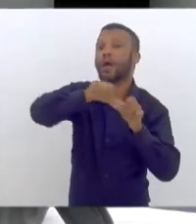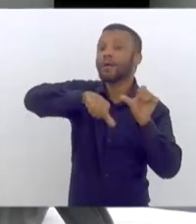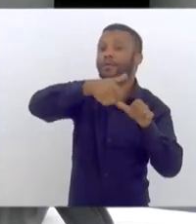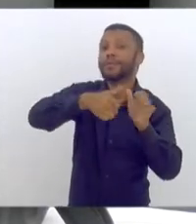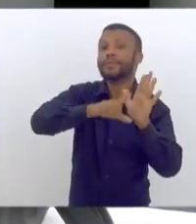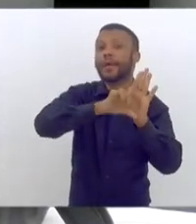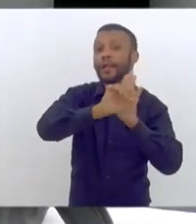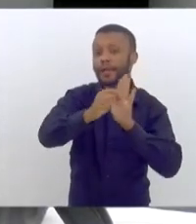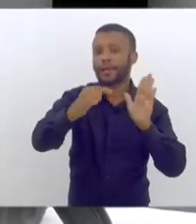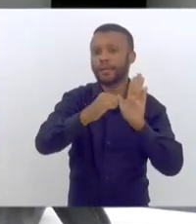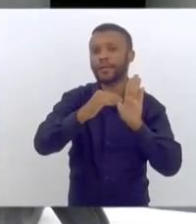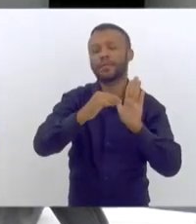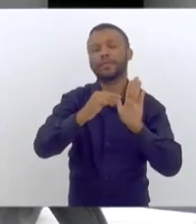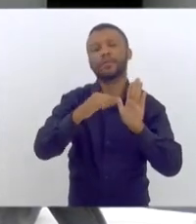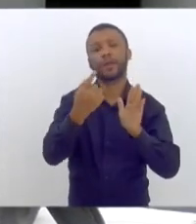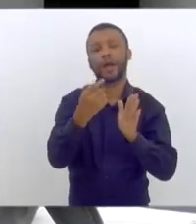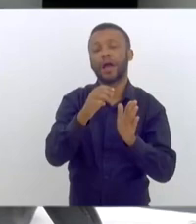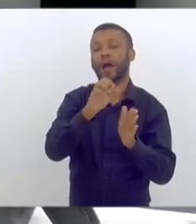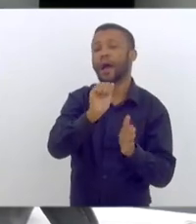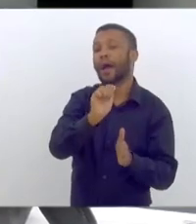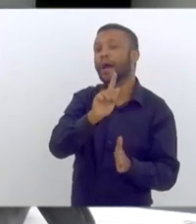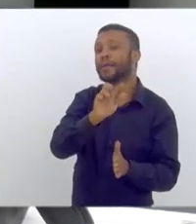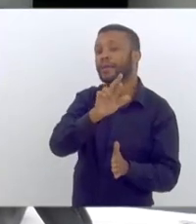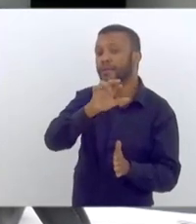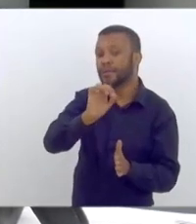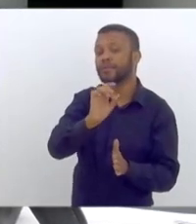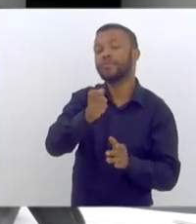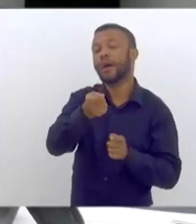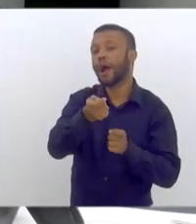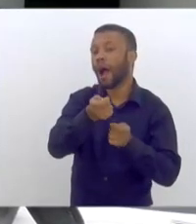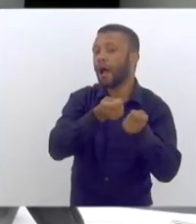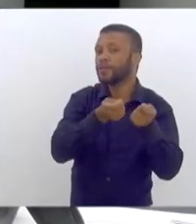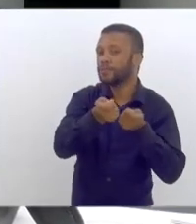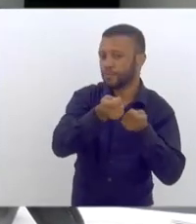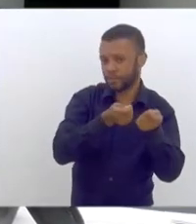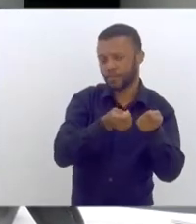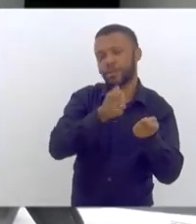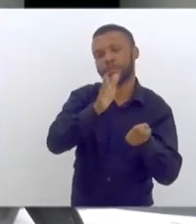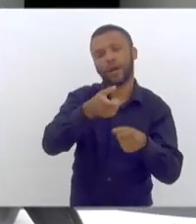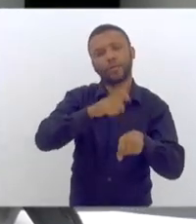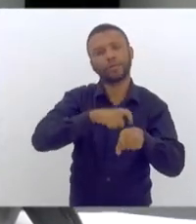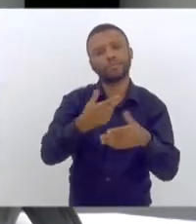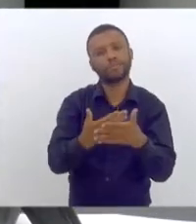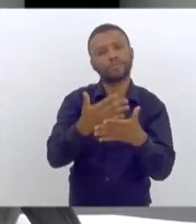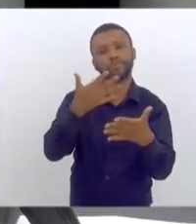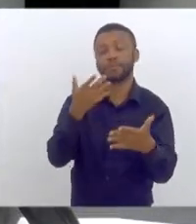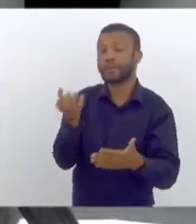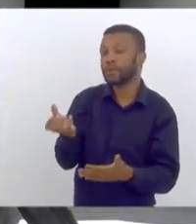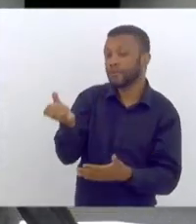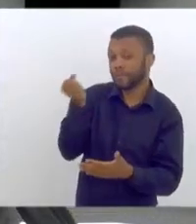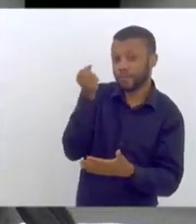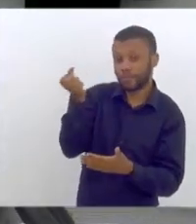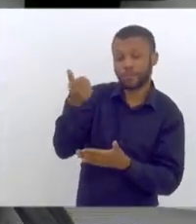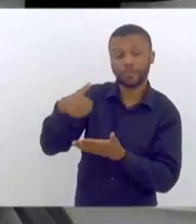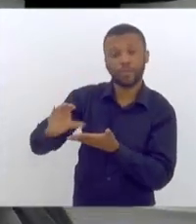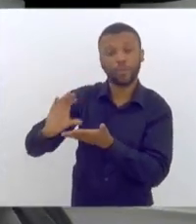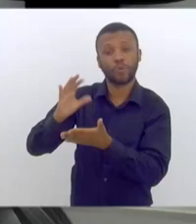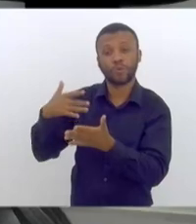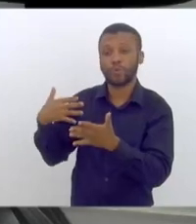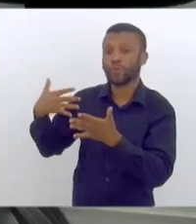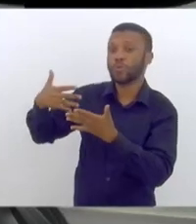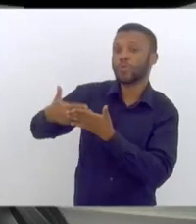franhef que é um fundo Estadual que é de Rio já administra a longo tempo e ele é um fundo que historicamente foi